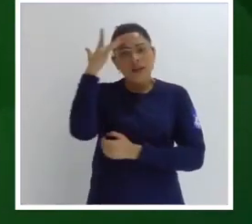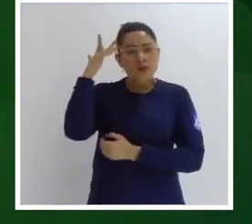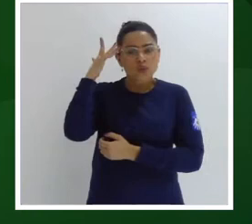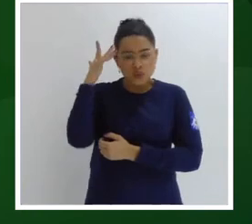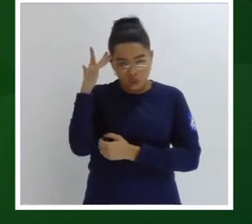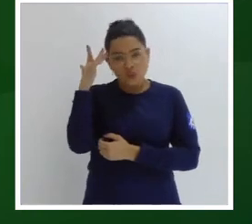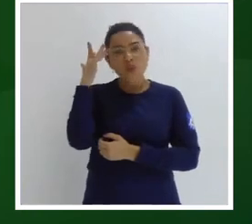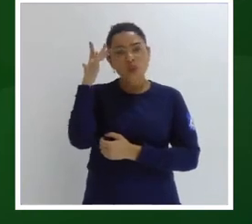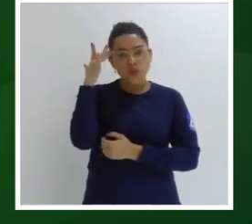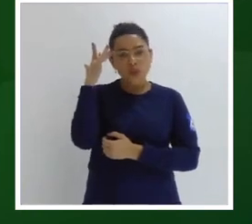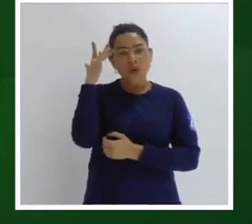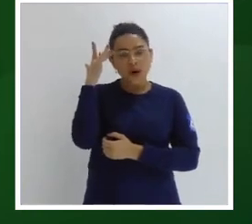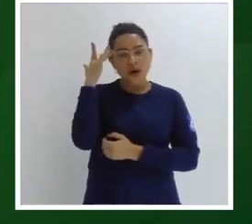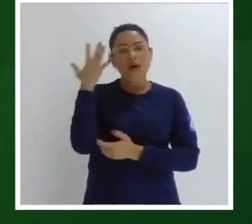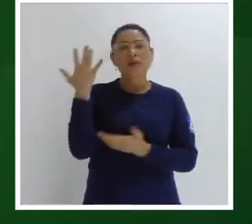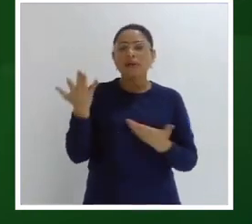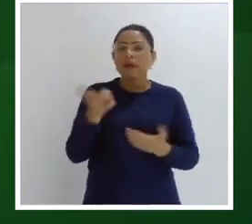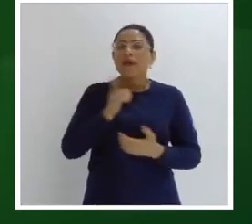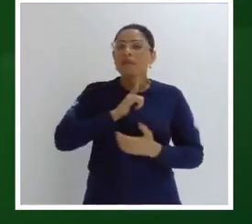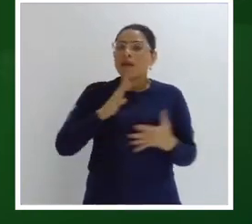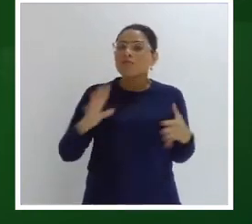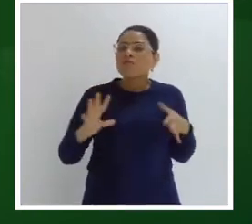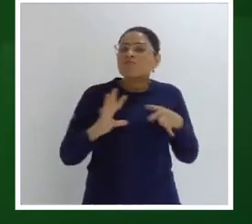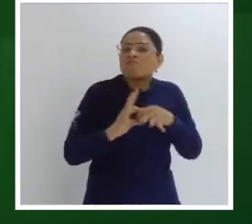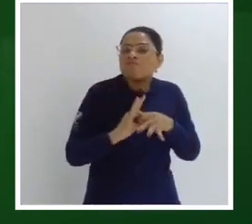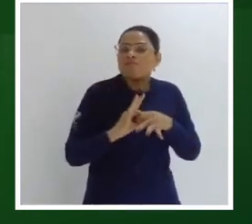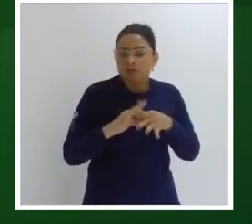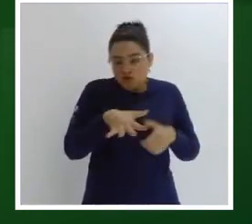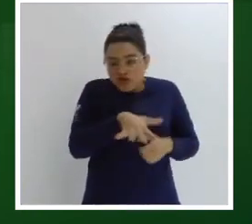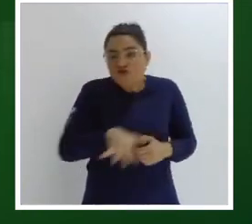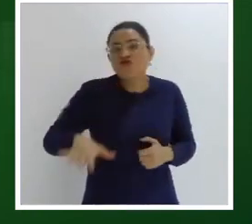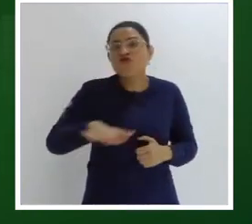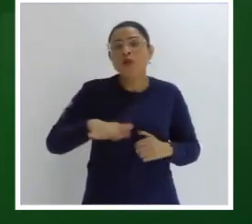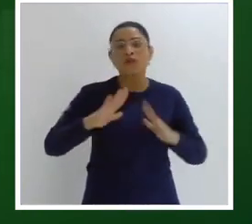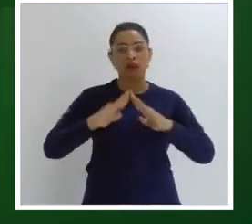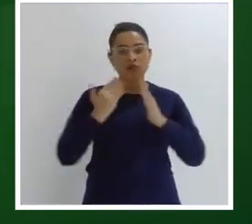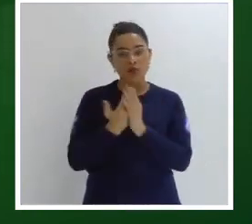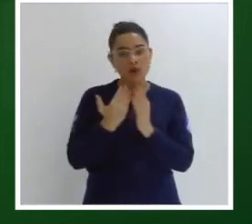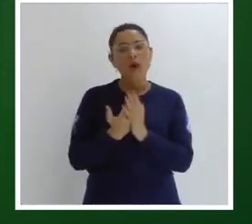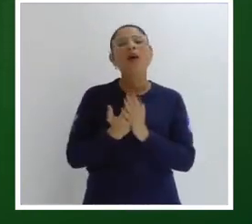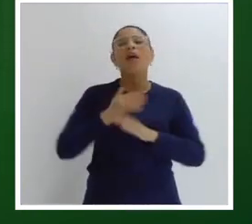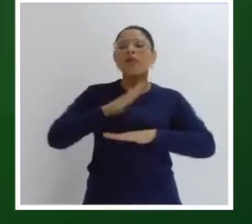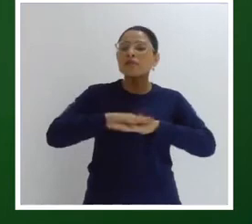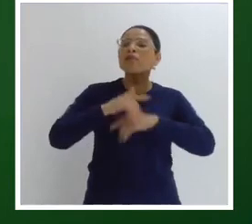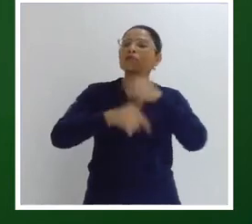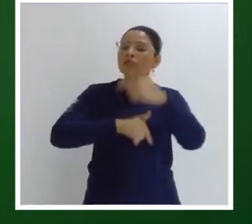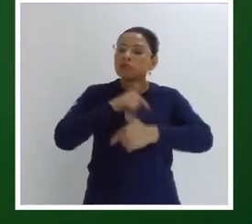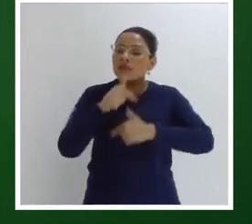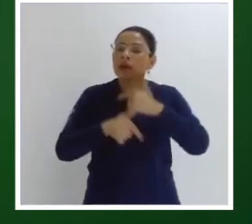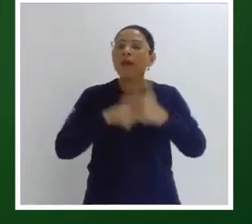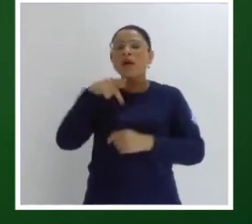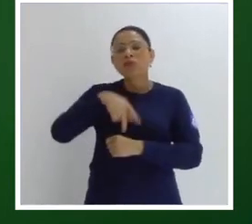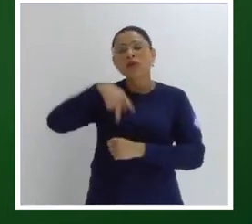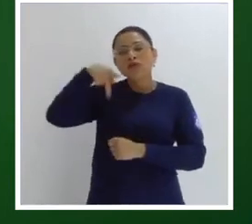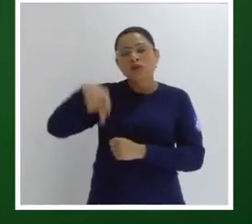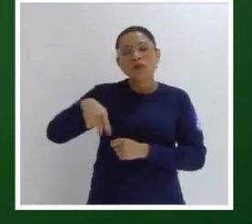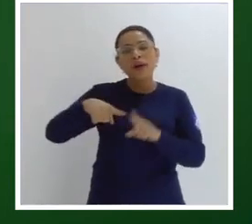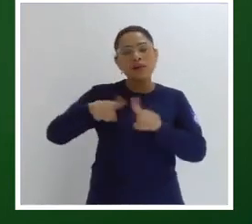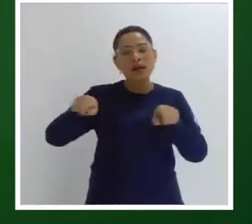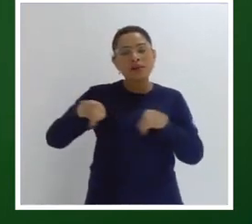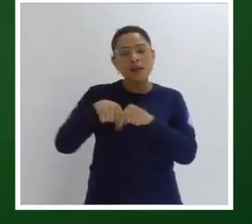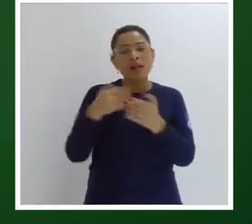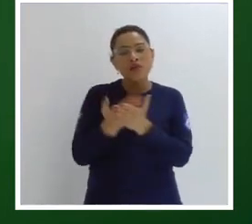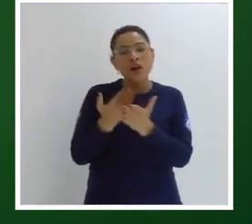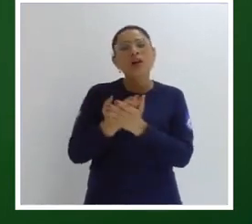tem forte vínculo com o chão da escola toda sua atividade como professor em sala de aula